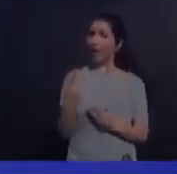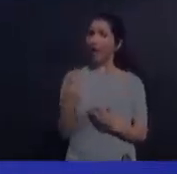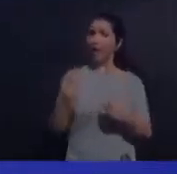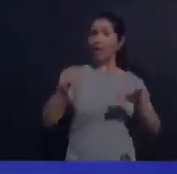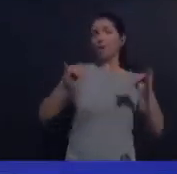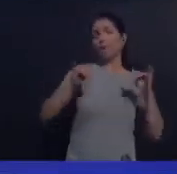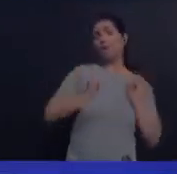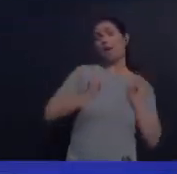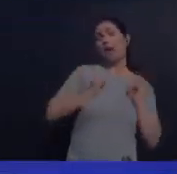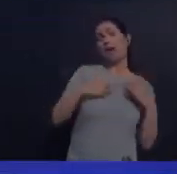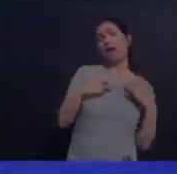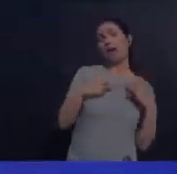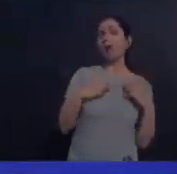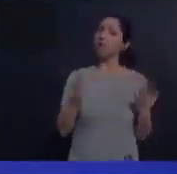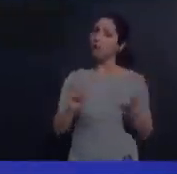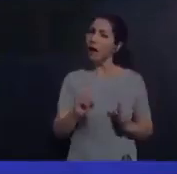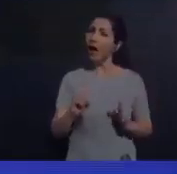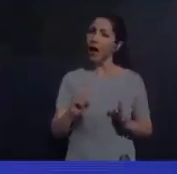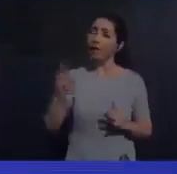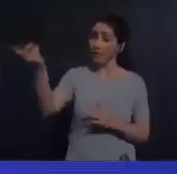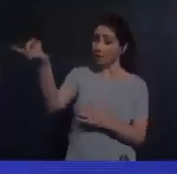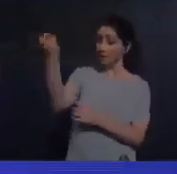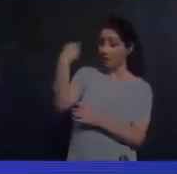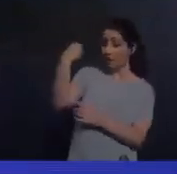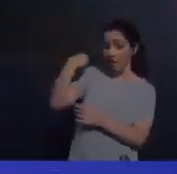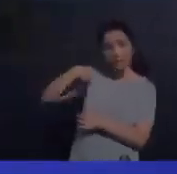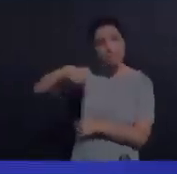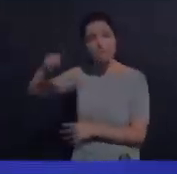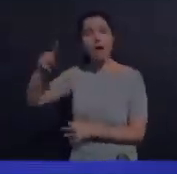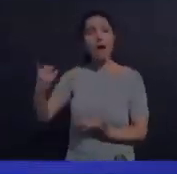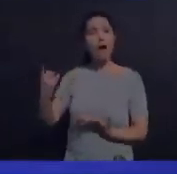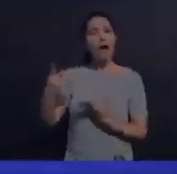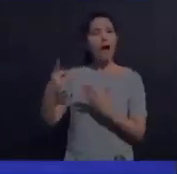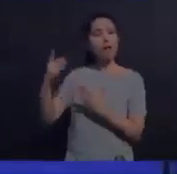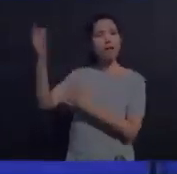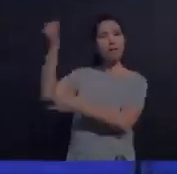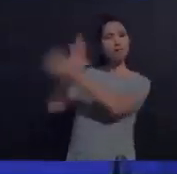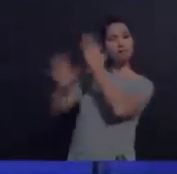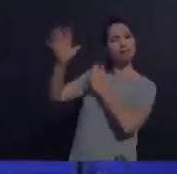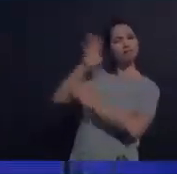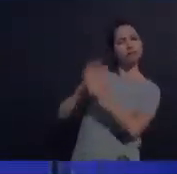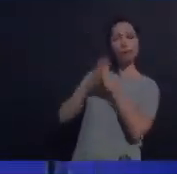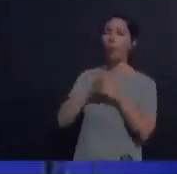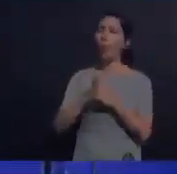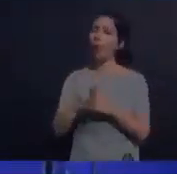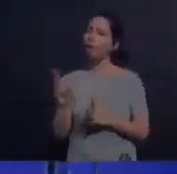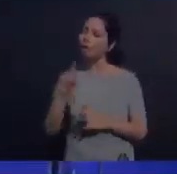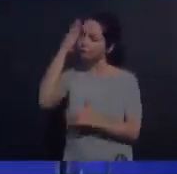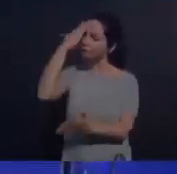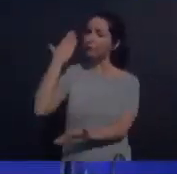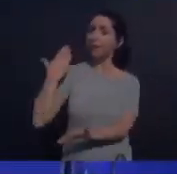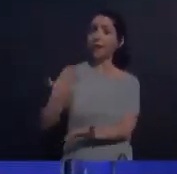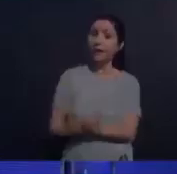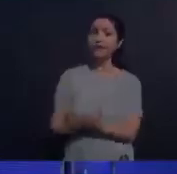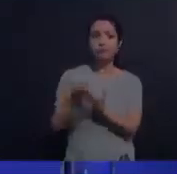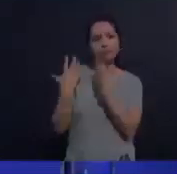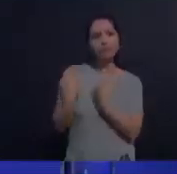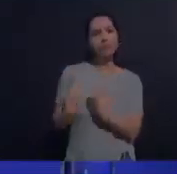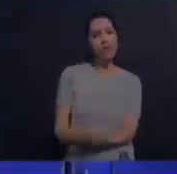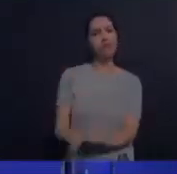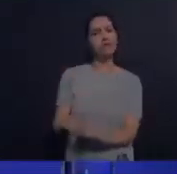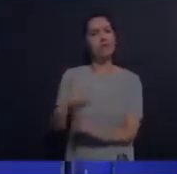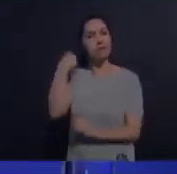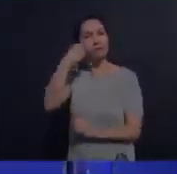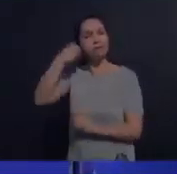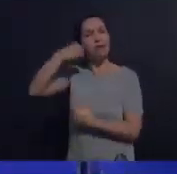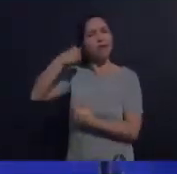dando direções haja não confunda a voz de deus não aquilo que é de deus para sua vida acredita tomo posse vimos